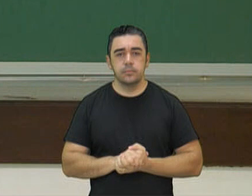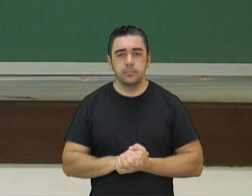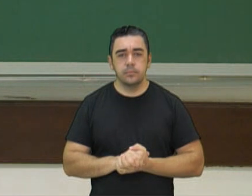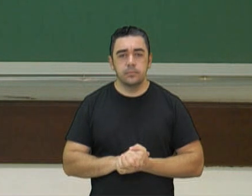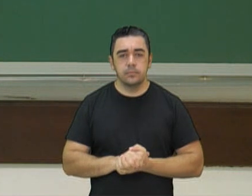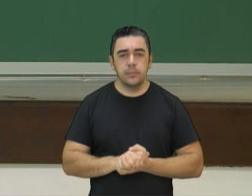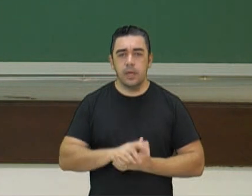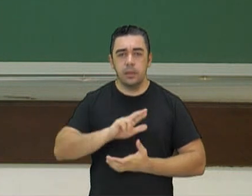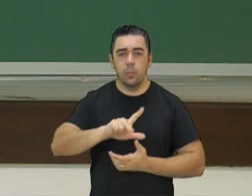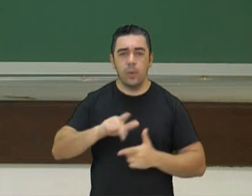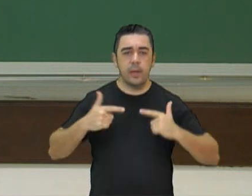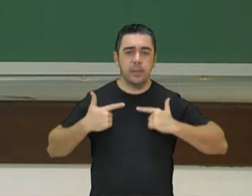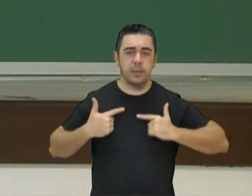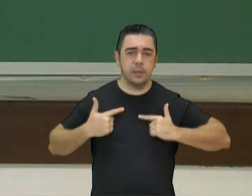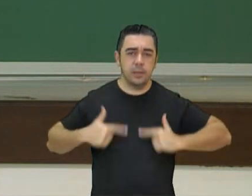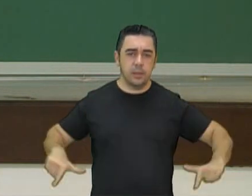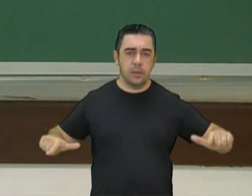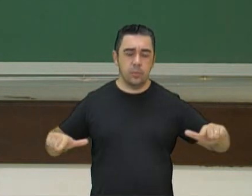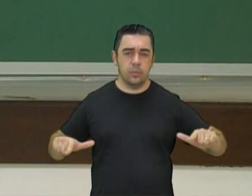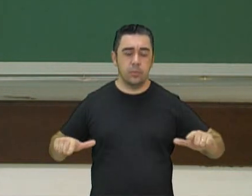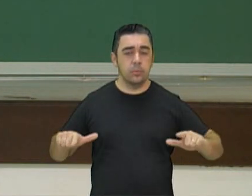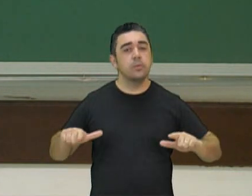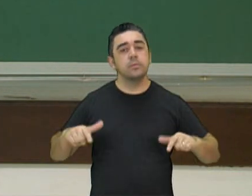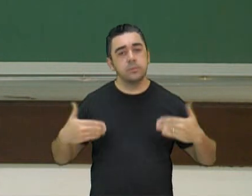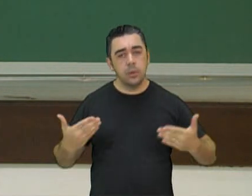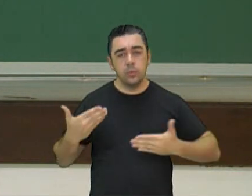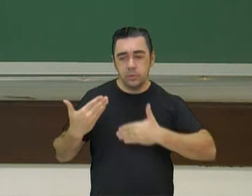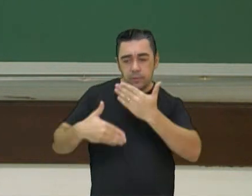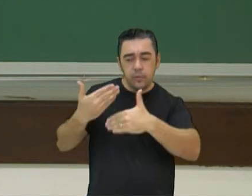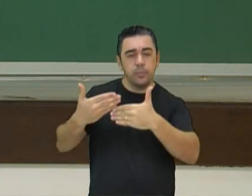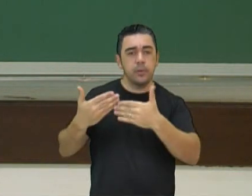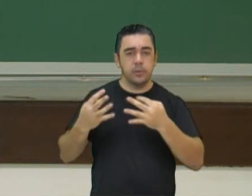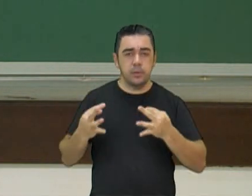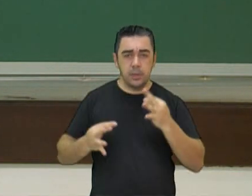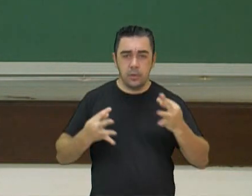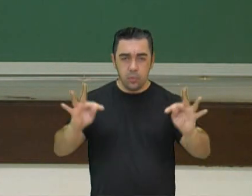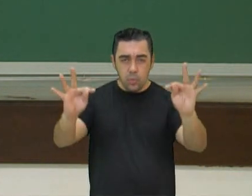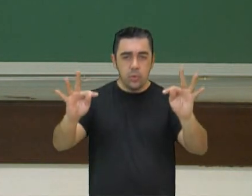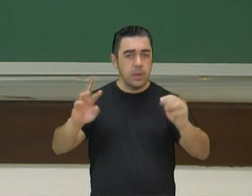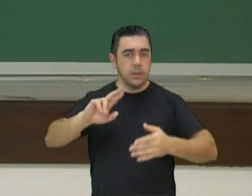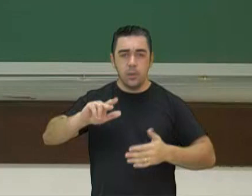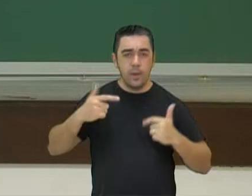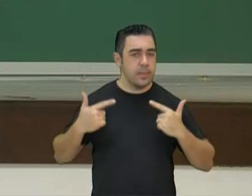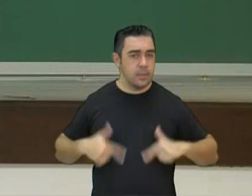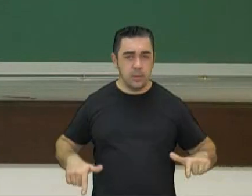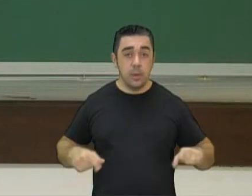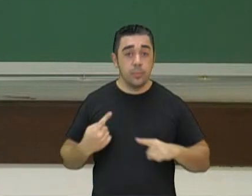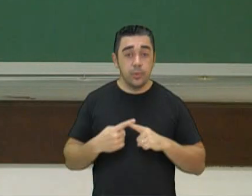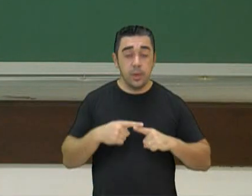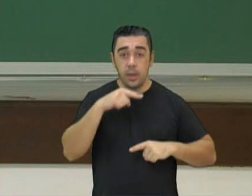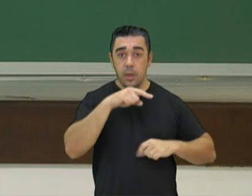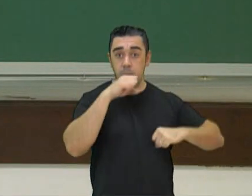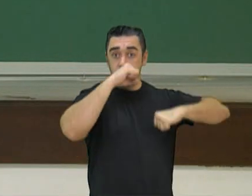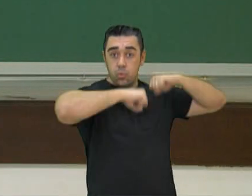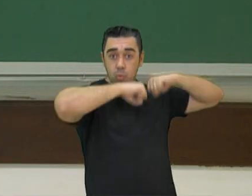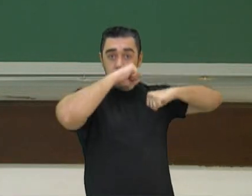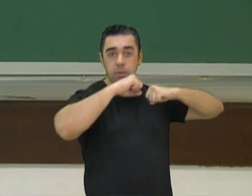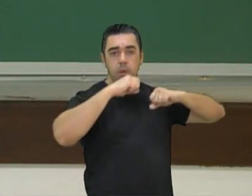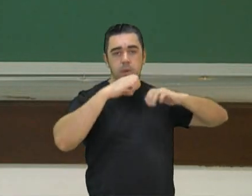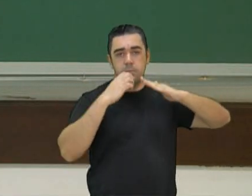elas não são neutras, então o desenvolvimento tecnológico não é neutro, porque as grandes indústrias, empresas